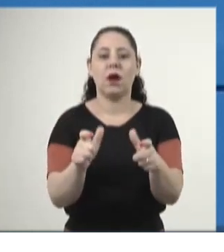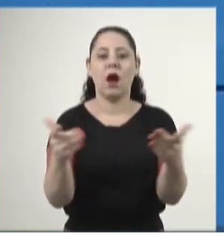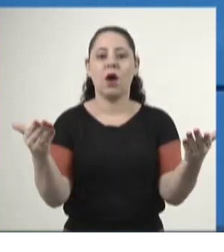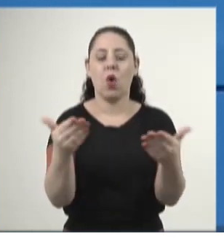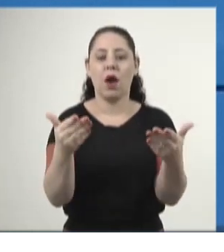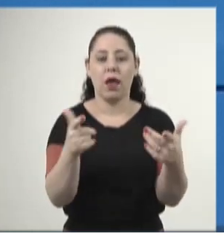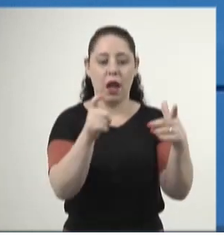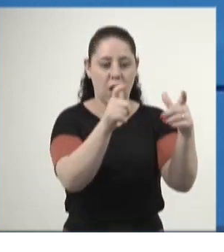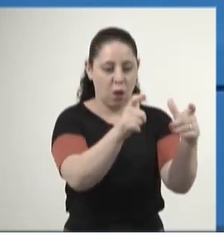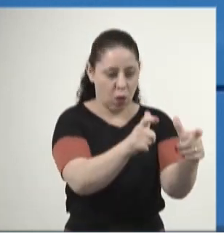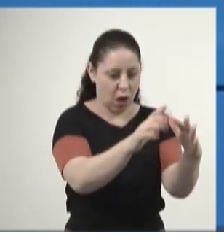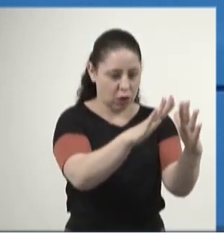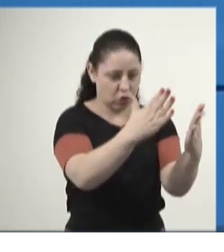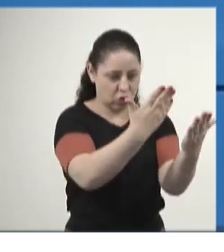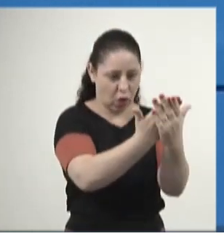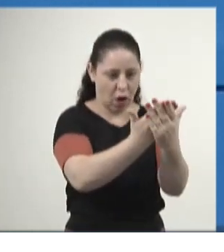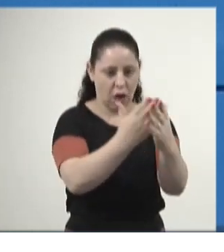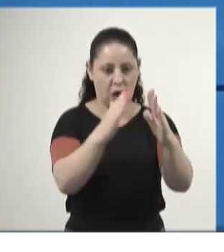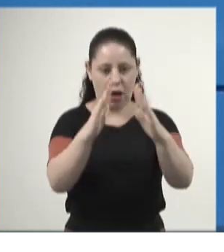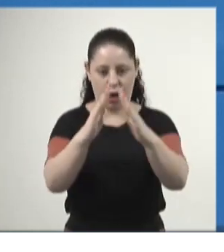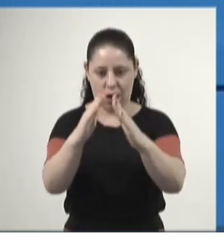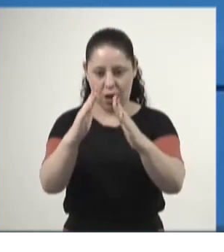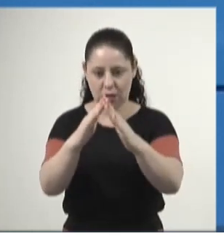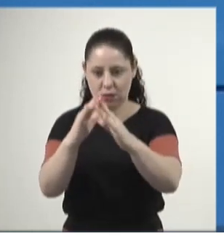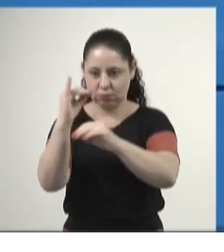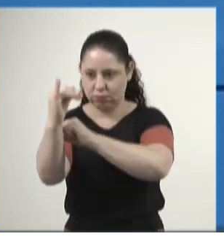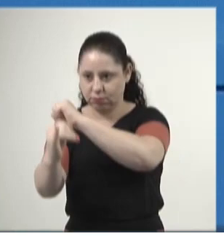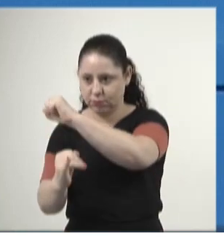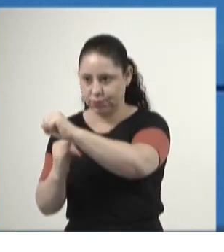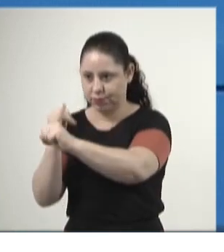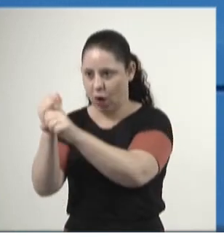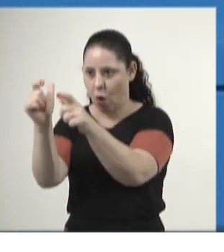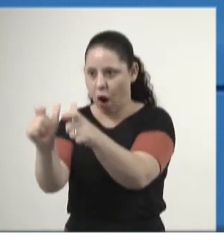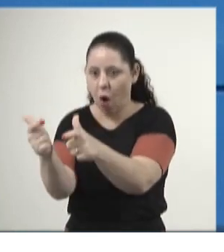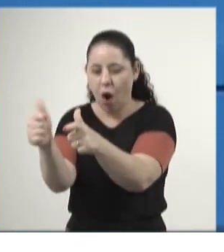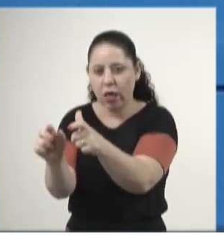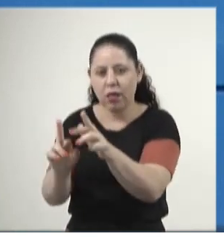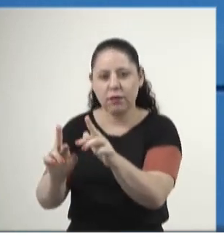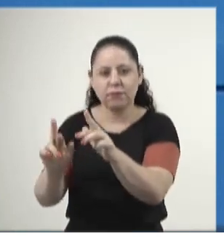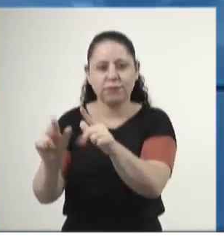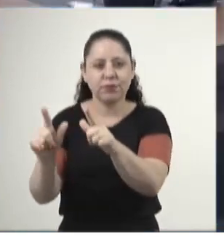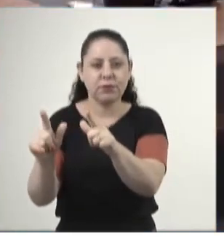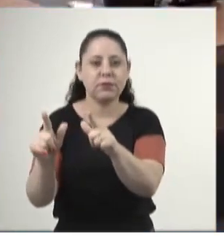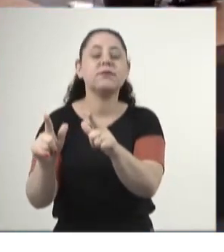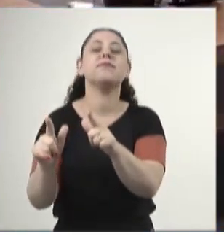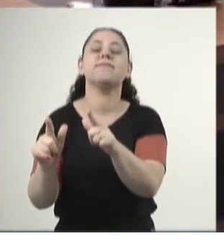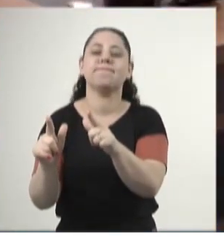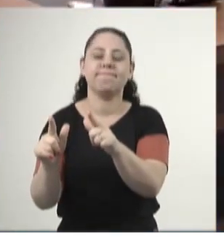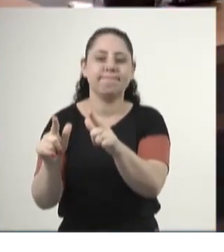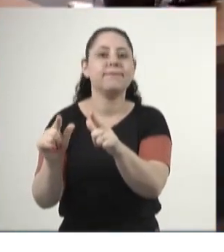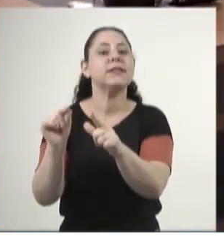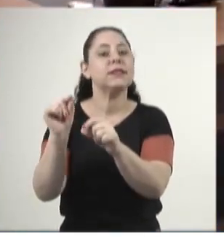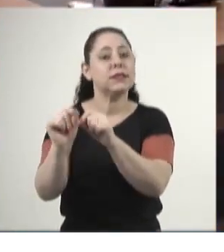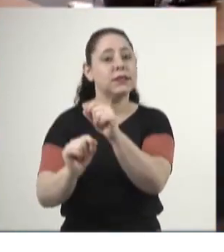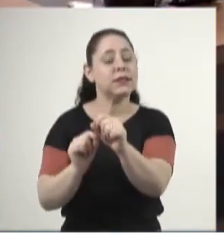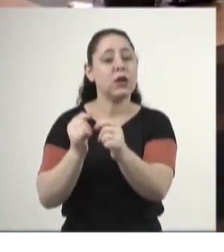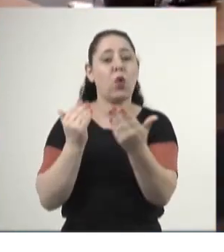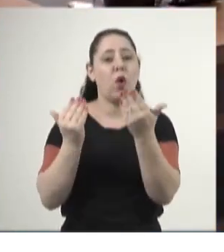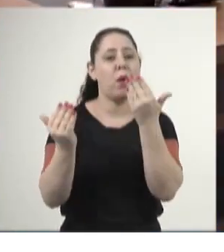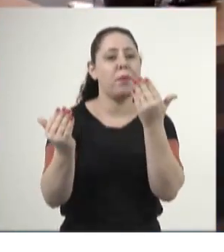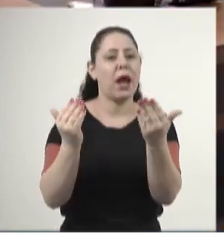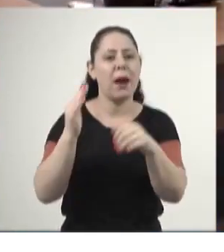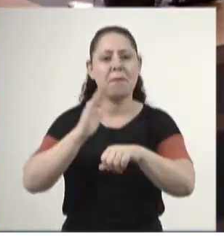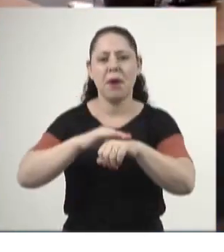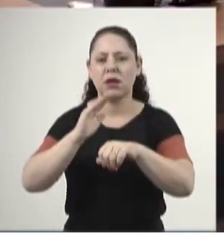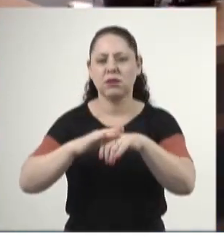espaço virtual. Então, passa a ser um diferenciador que traz